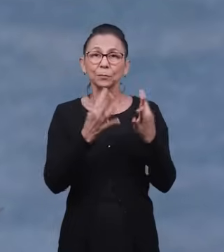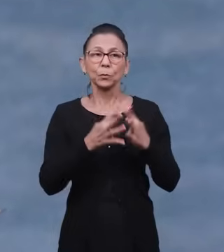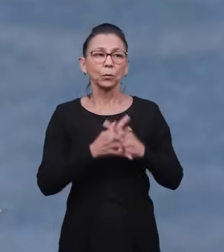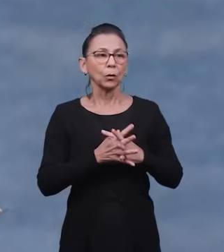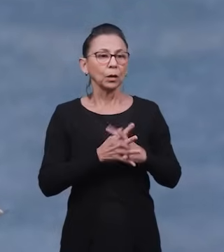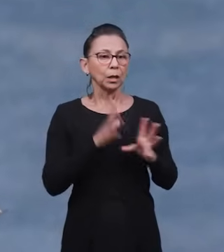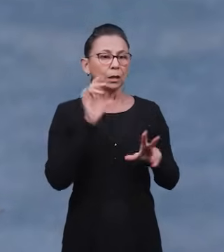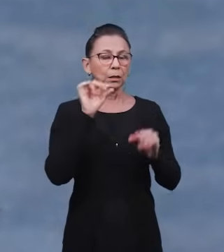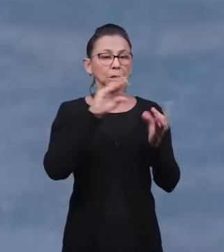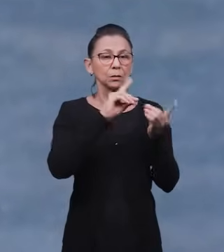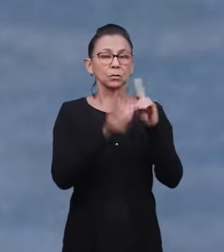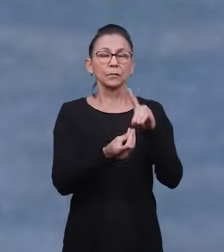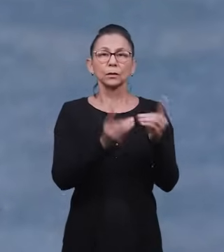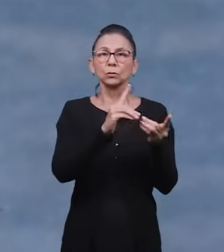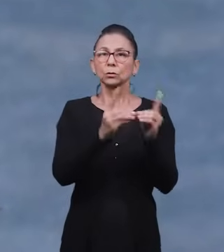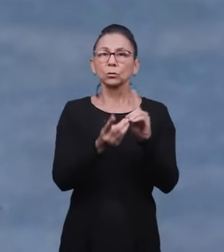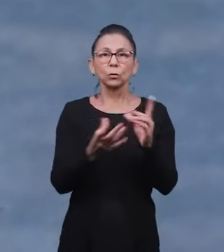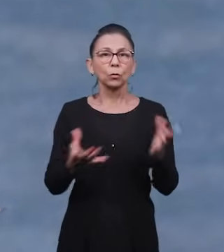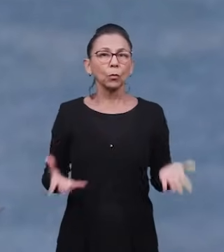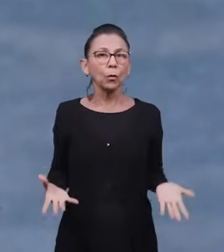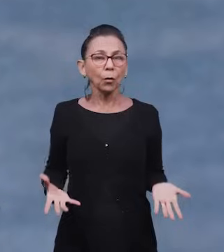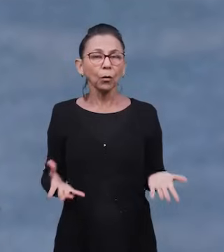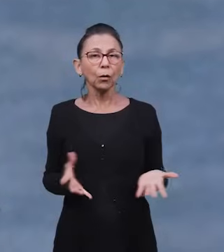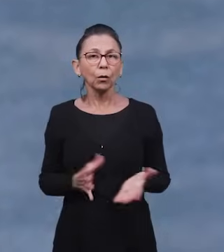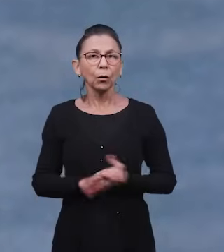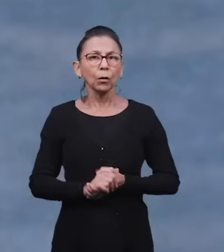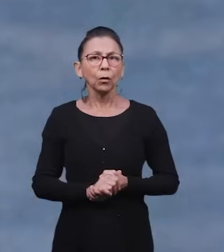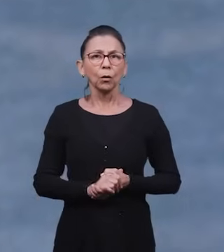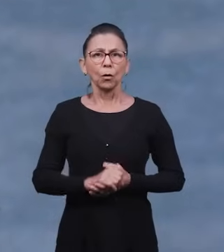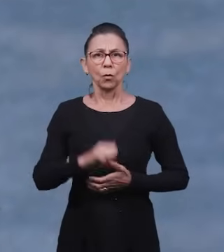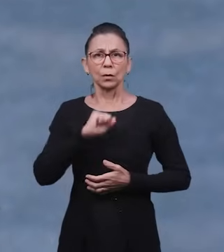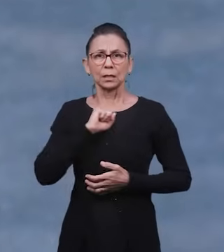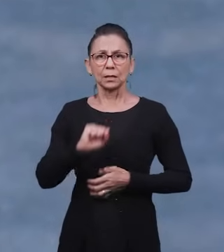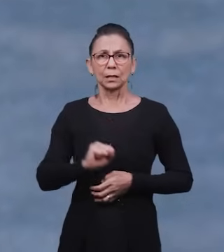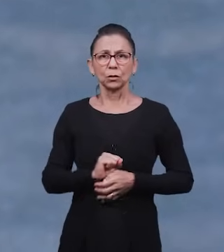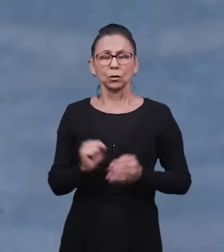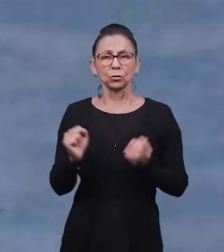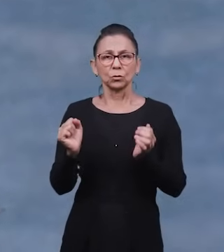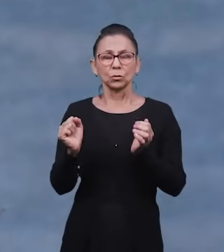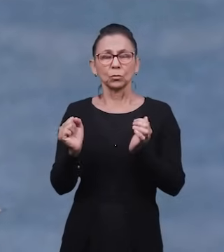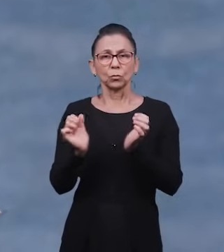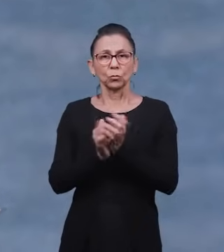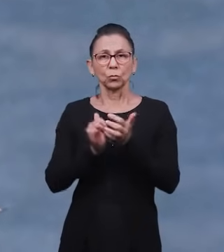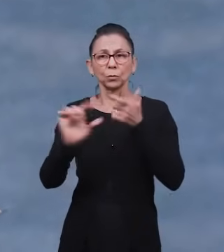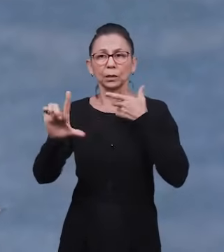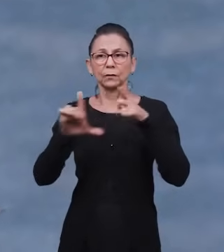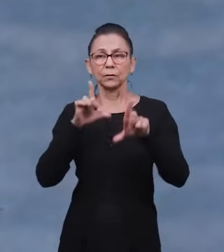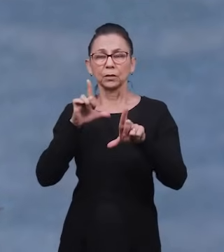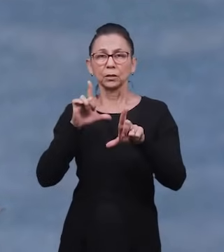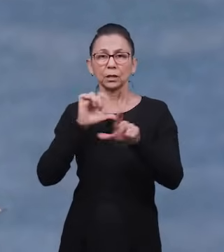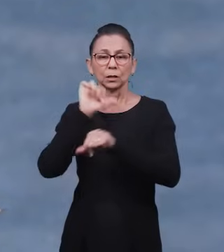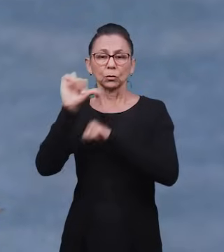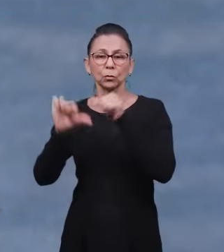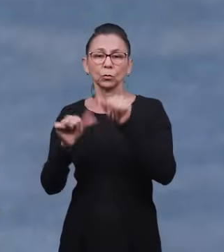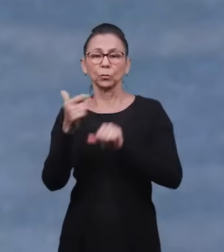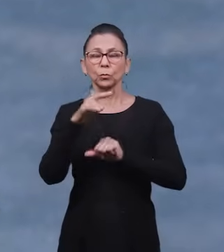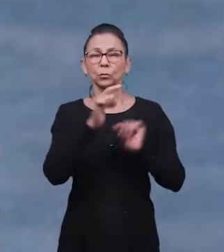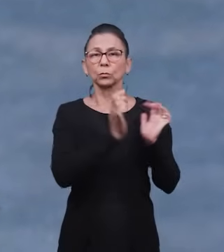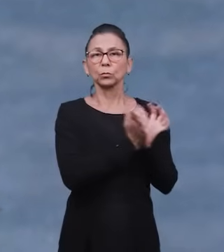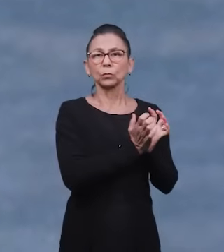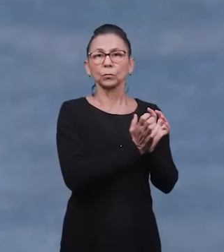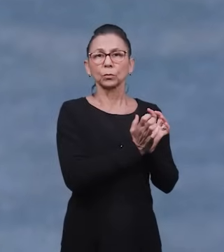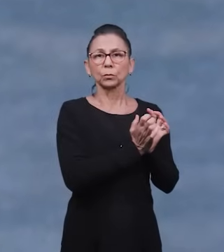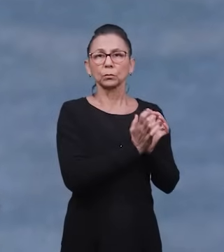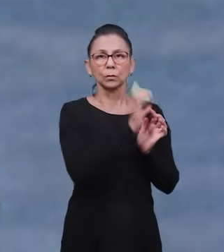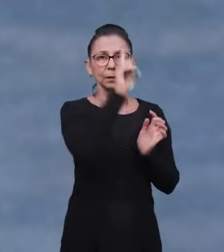trocou o sacerdócio levítico pelo mais baixo do povo, trocou os cultos, a liturgia do culto por outro